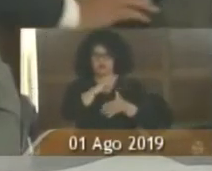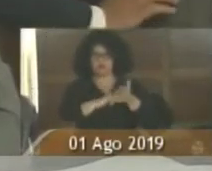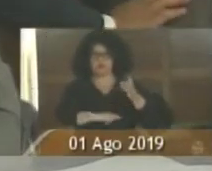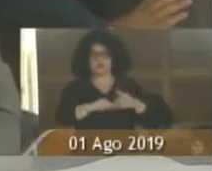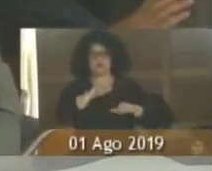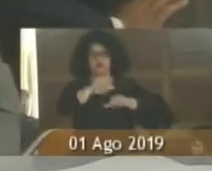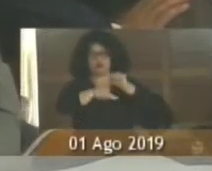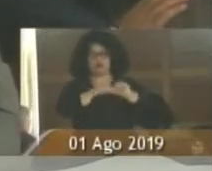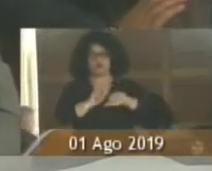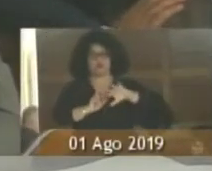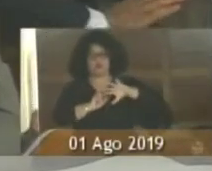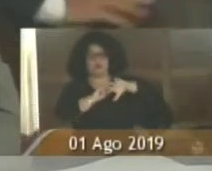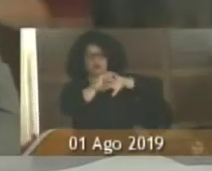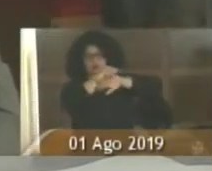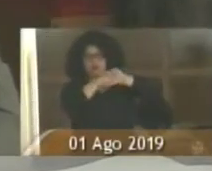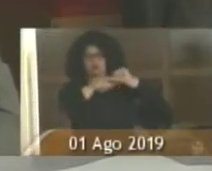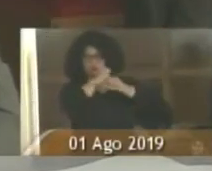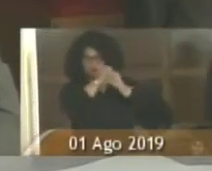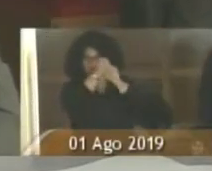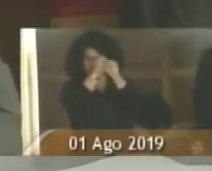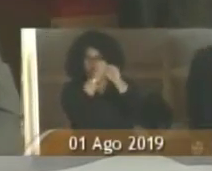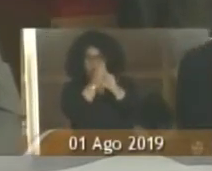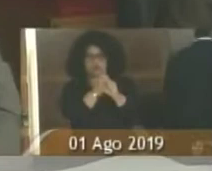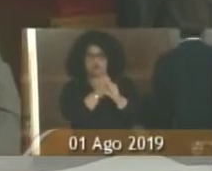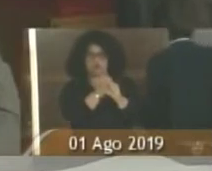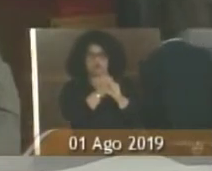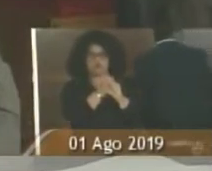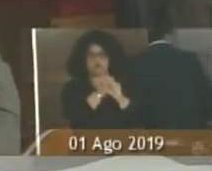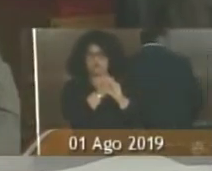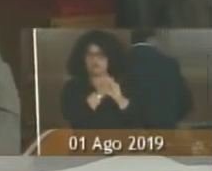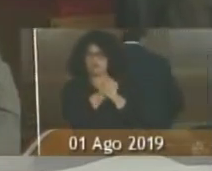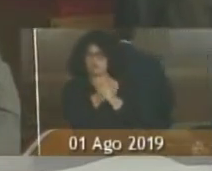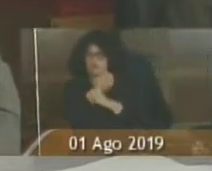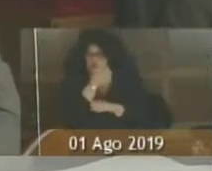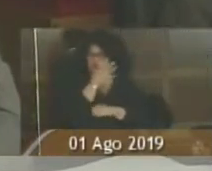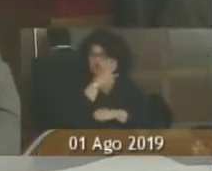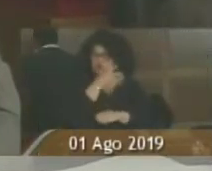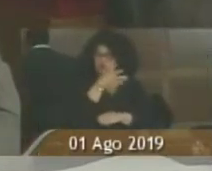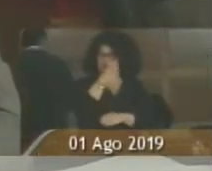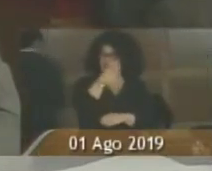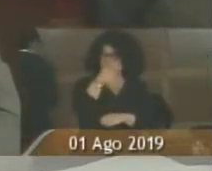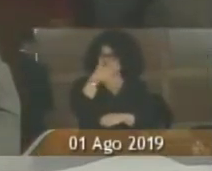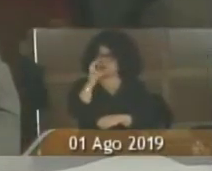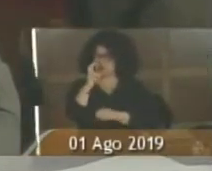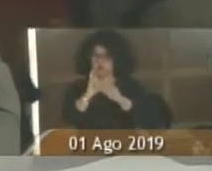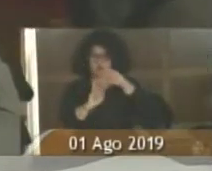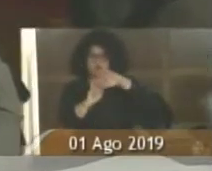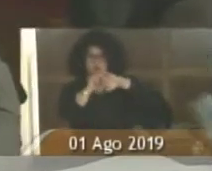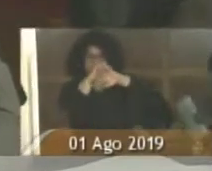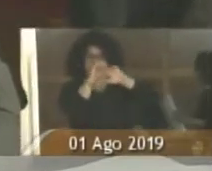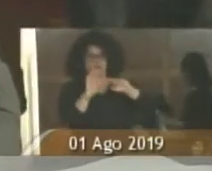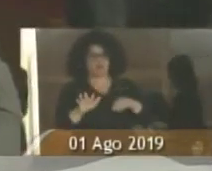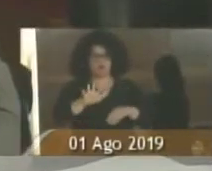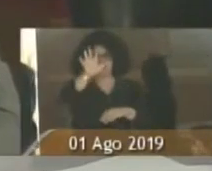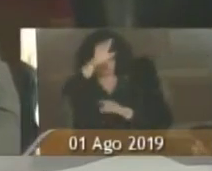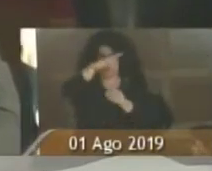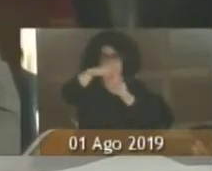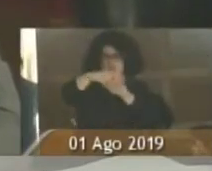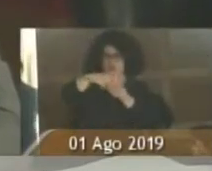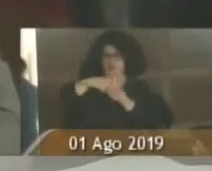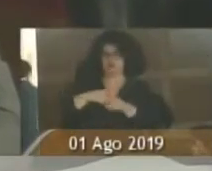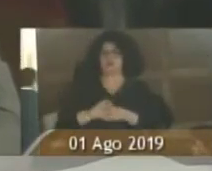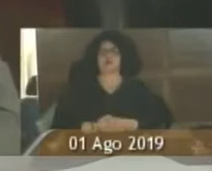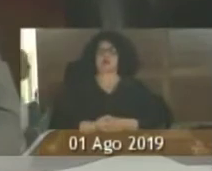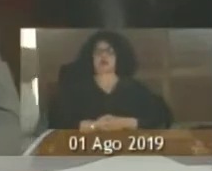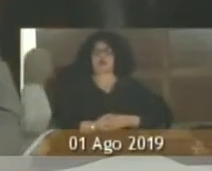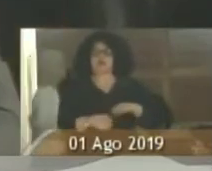da escadaria que liga a rua Prefeito João Gregório Galindo, número 4125, ABR-101, bairro Morro da Cruz. E